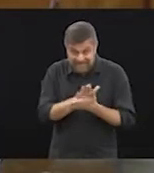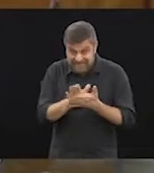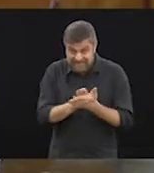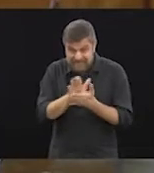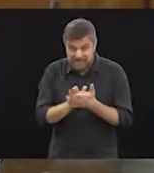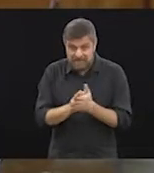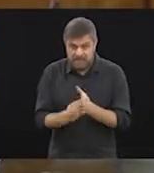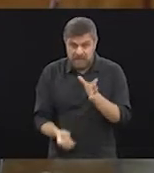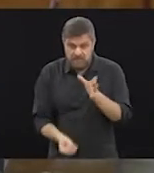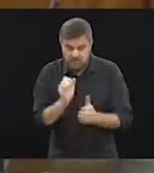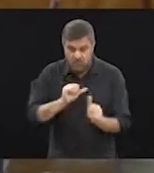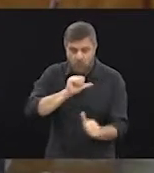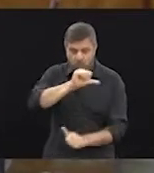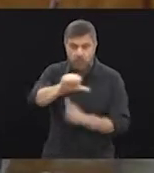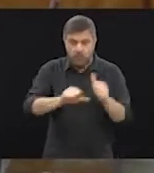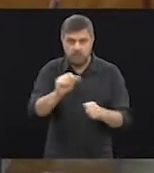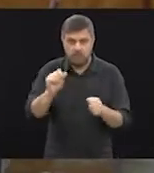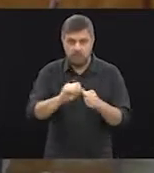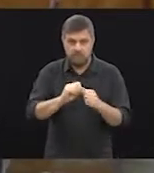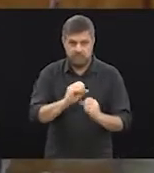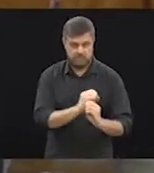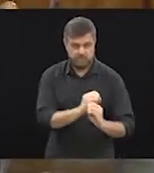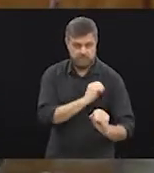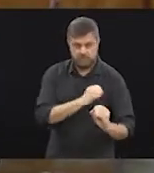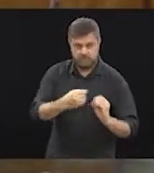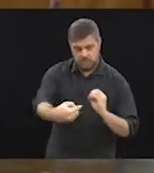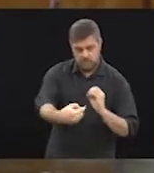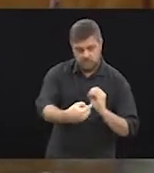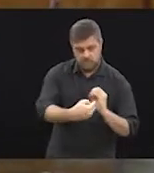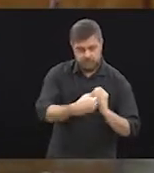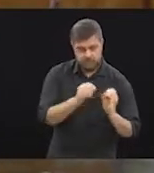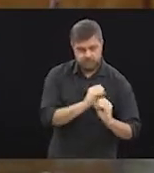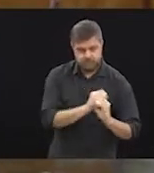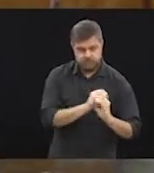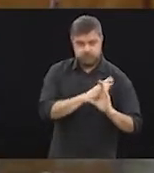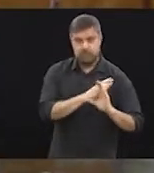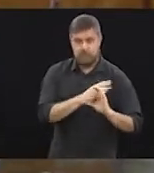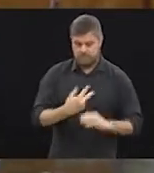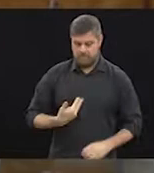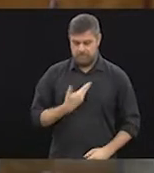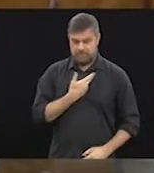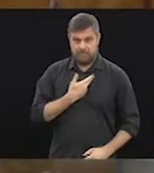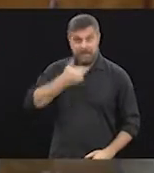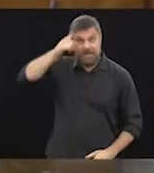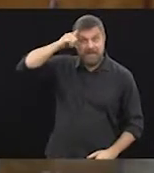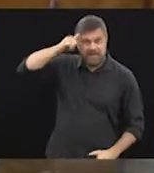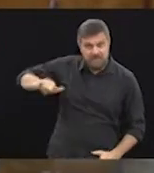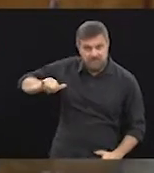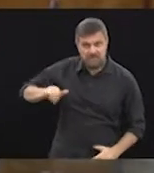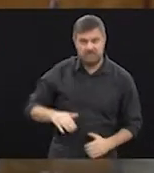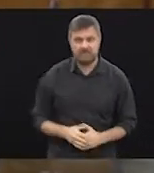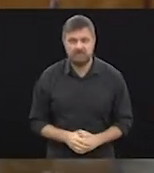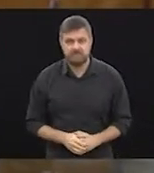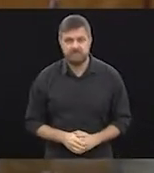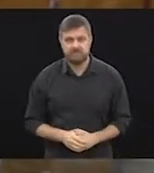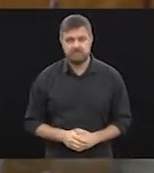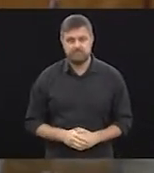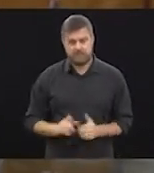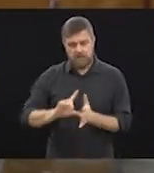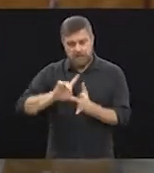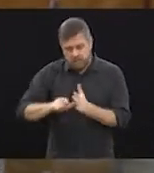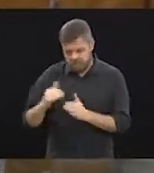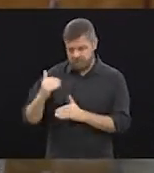experiência, passou a ser feito também através do cateterismo, sem precisar abrir o peito.